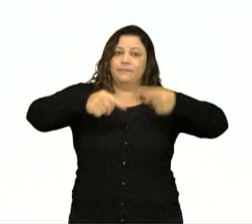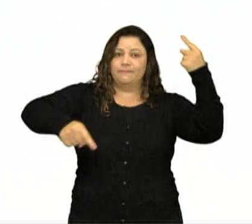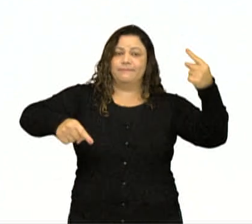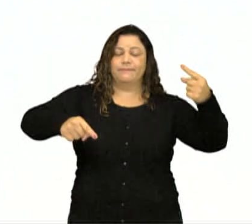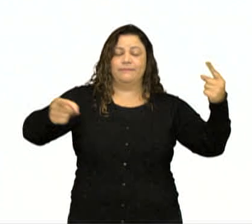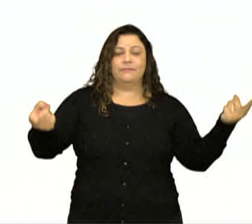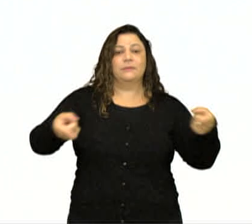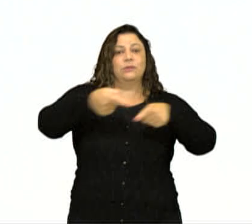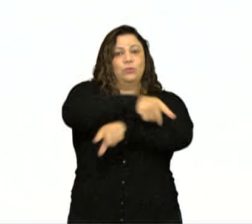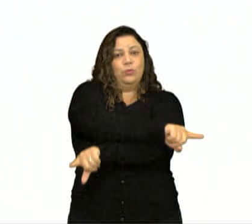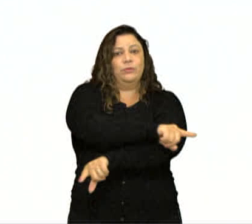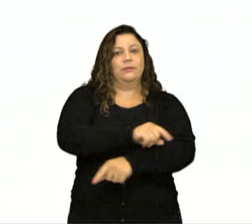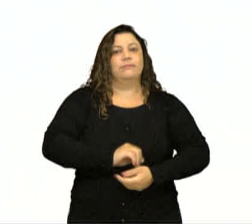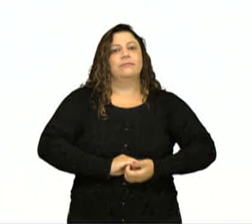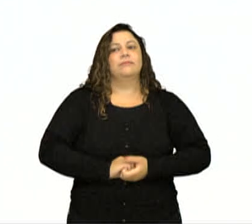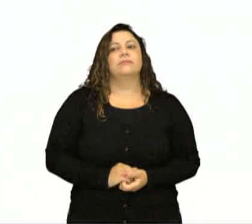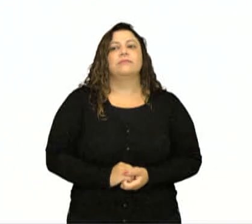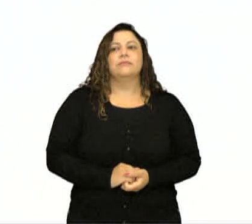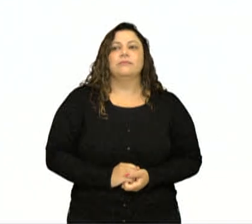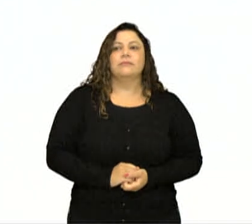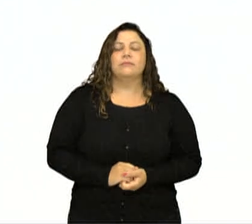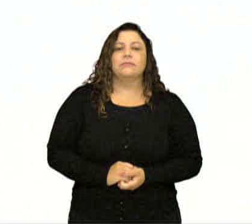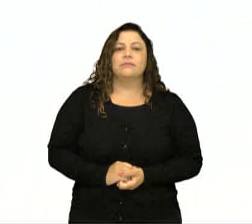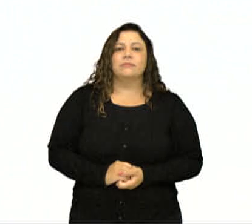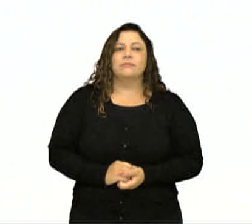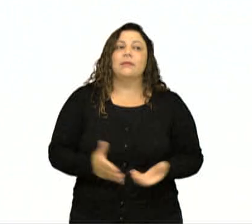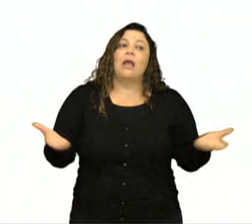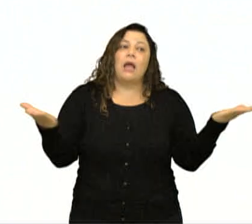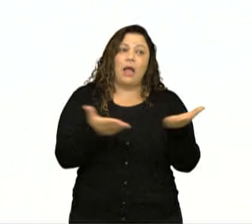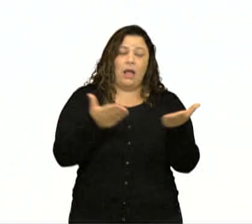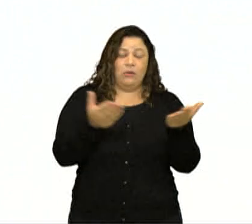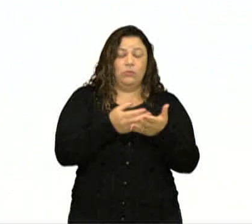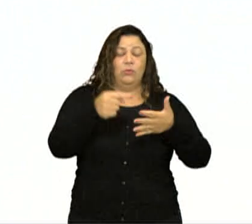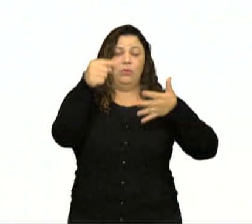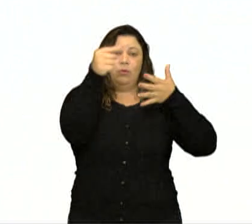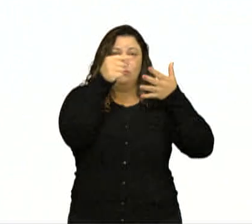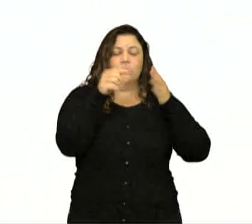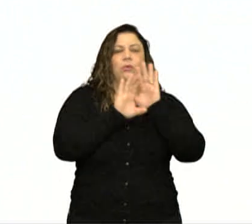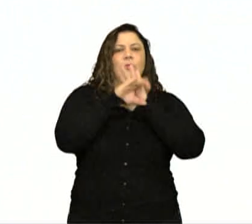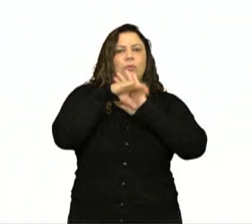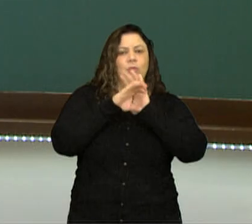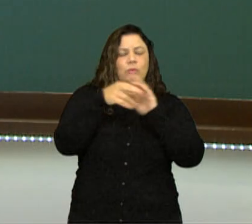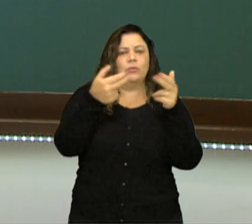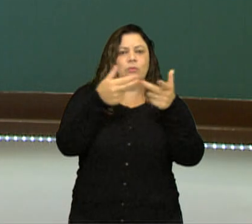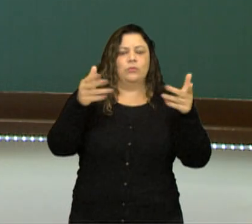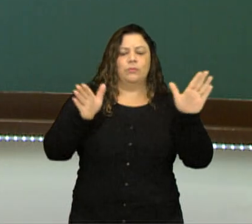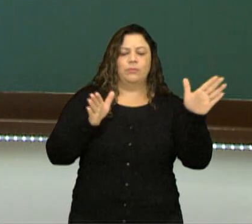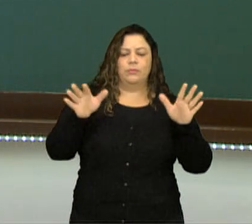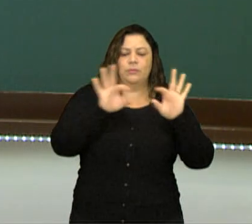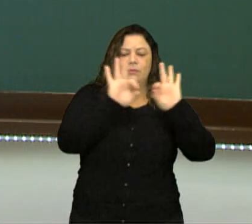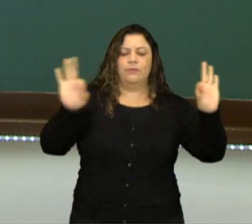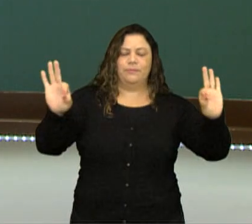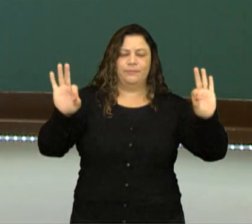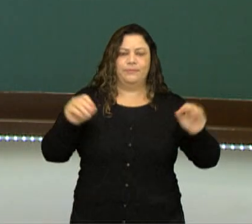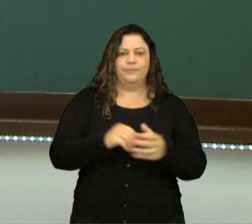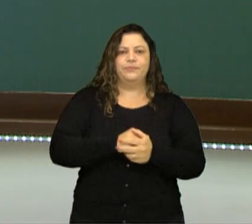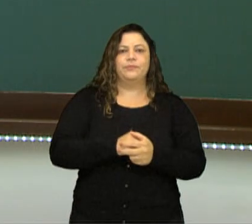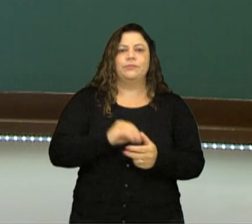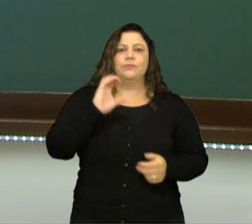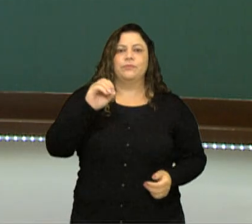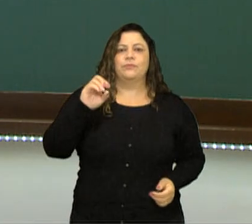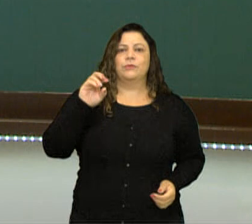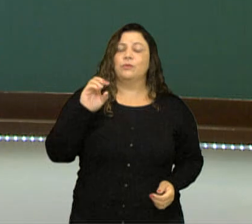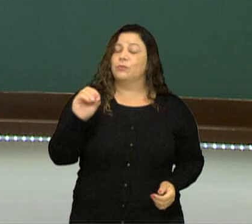oposição. Vejamos agora alguns conceitos a respeito de período composto por coordenação.